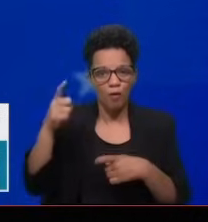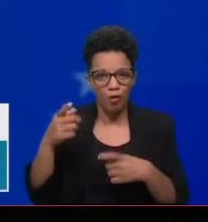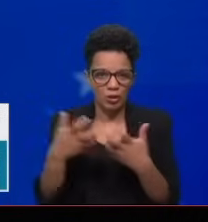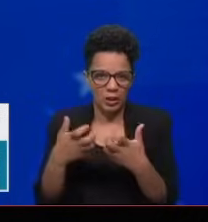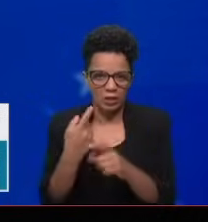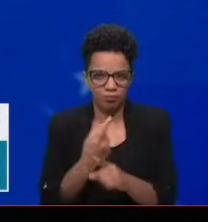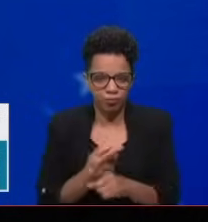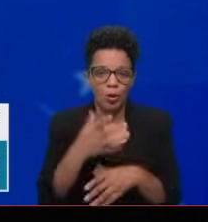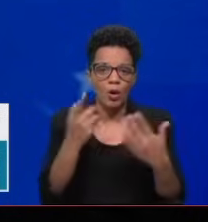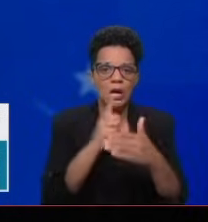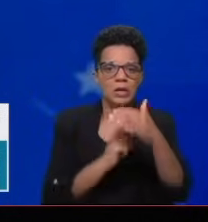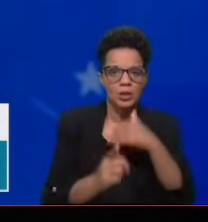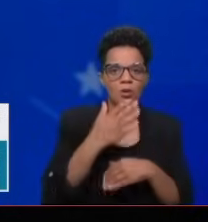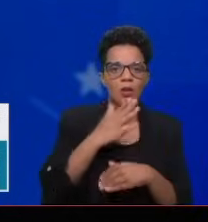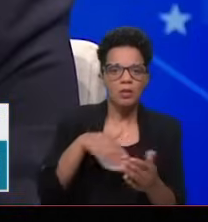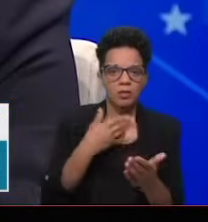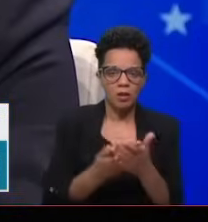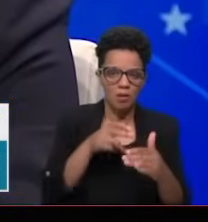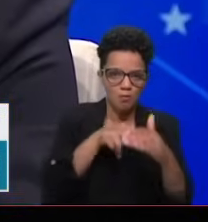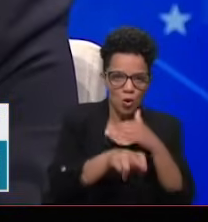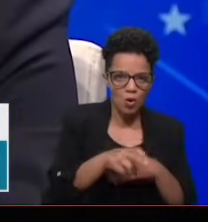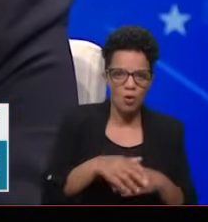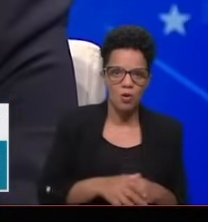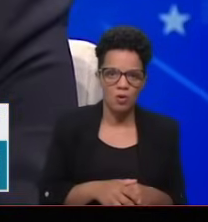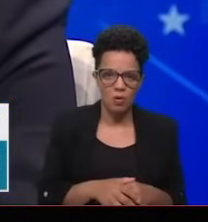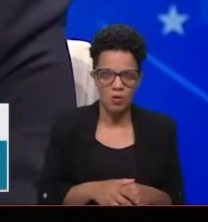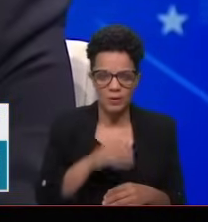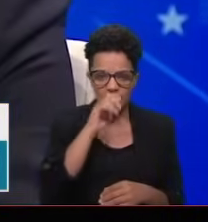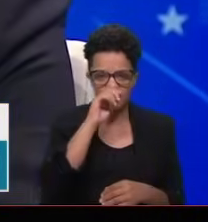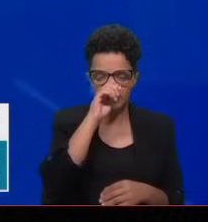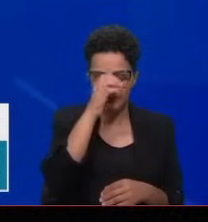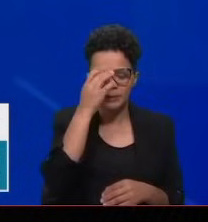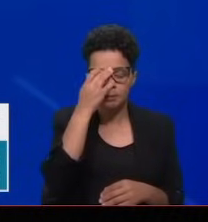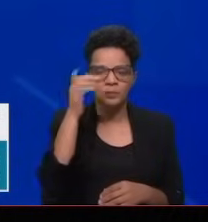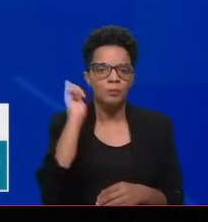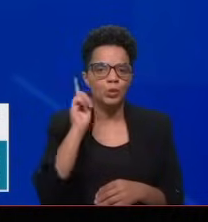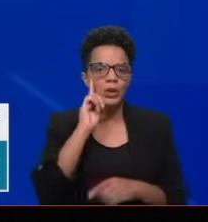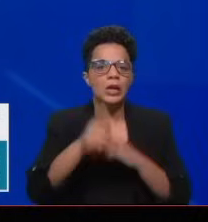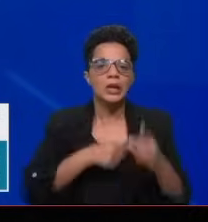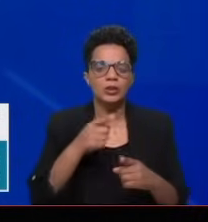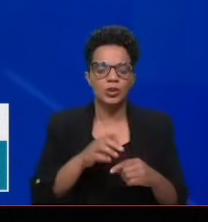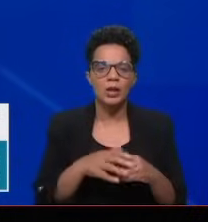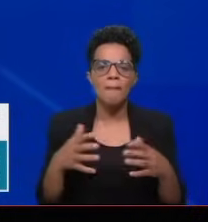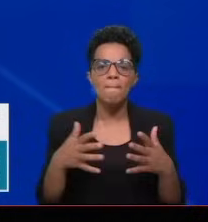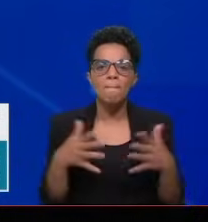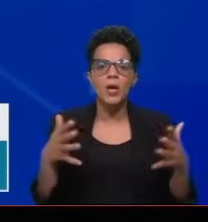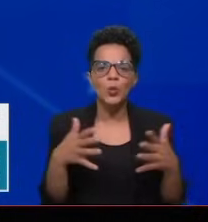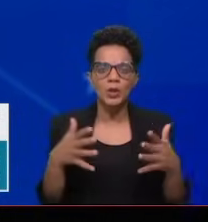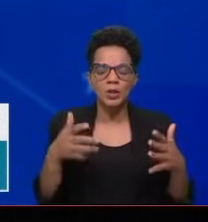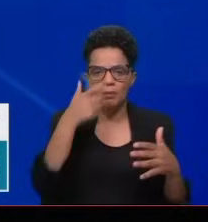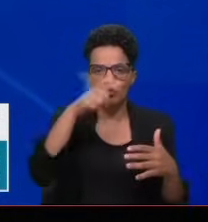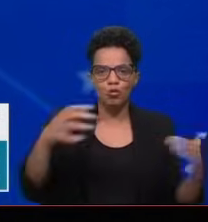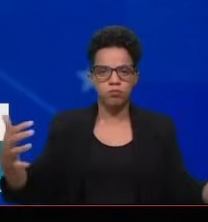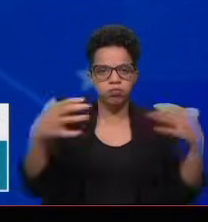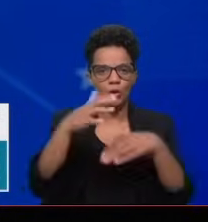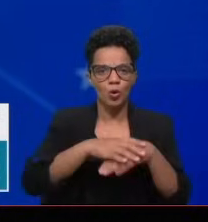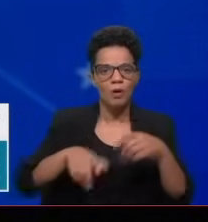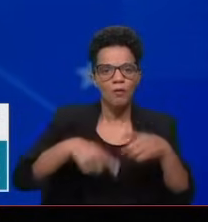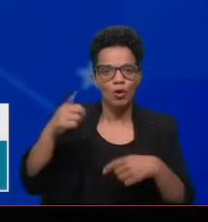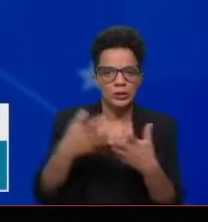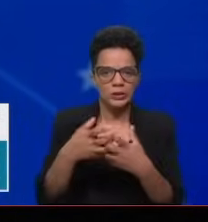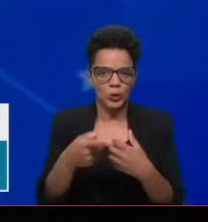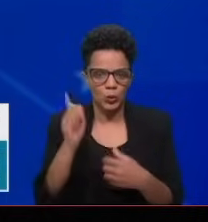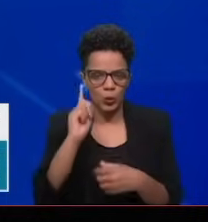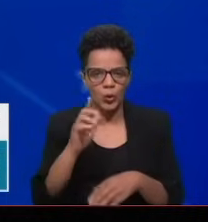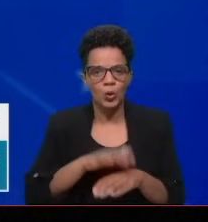de asilo é um dos que permite essa entrada nós não e o o que é mais importante aqui é que até a maioria nem vem por questões refugiados muitas vezes